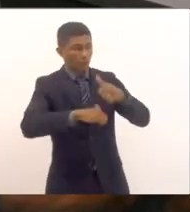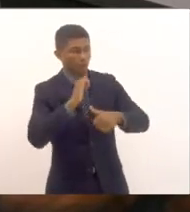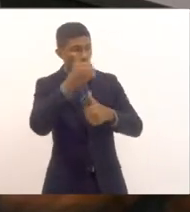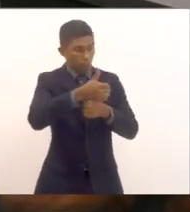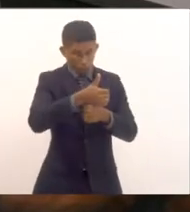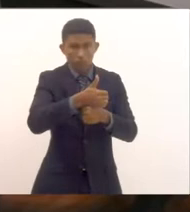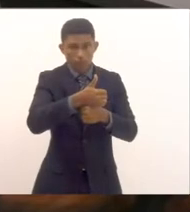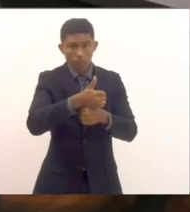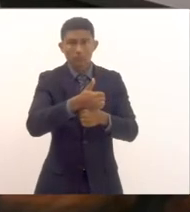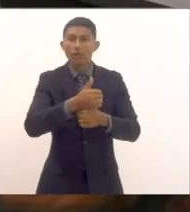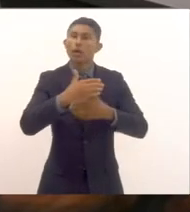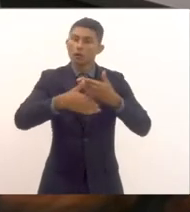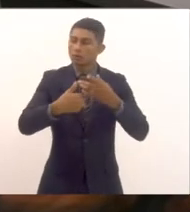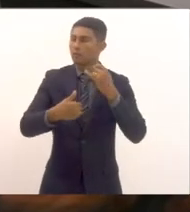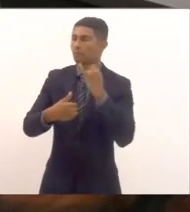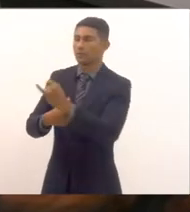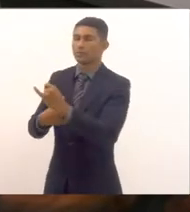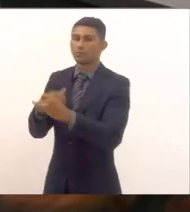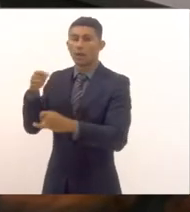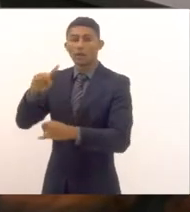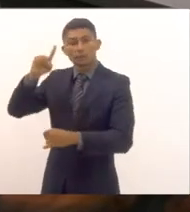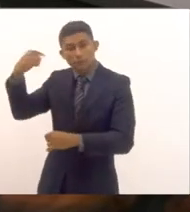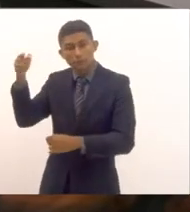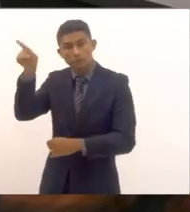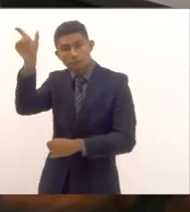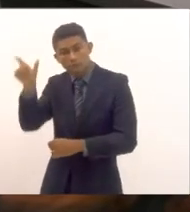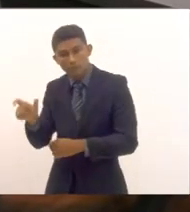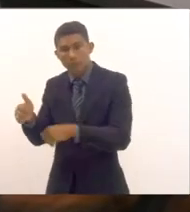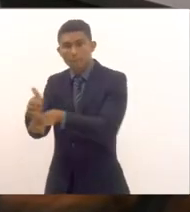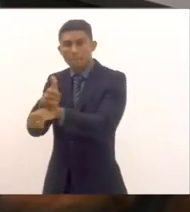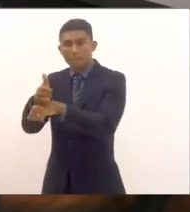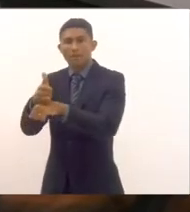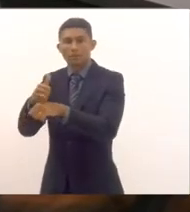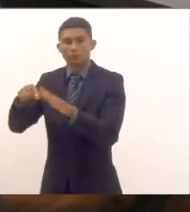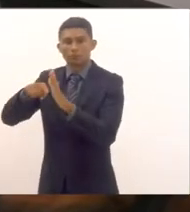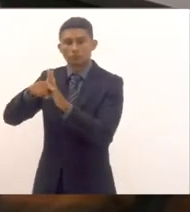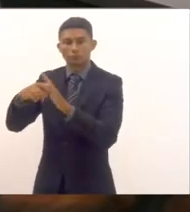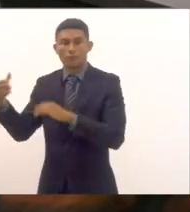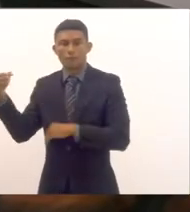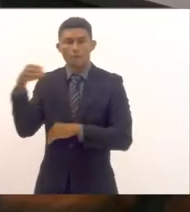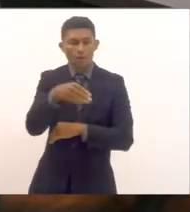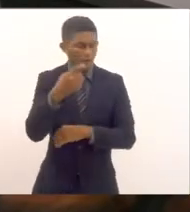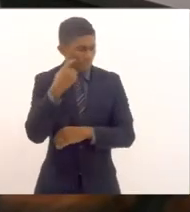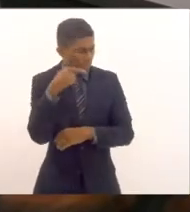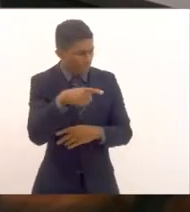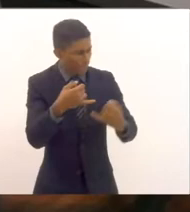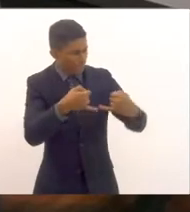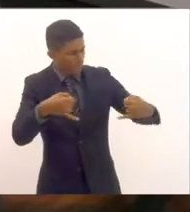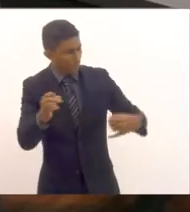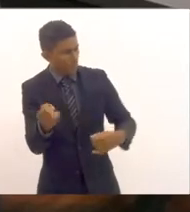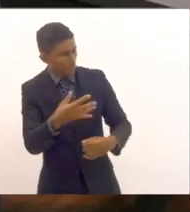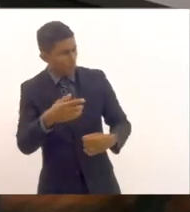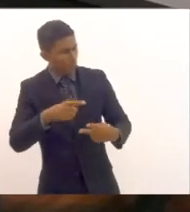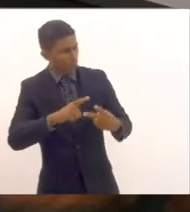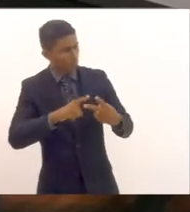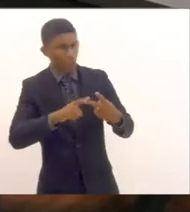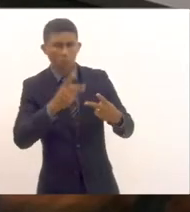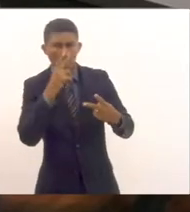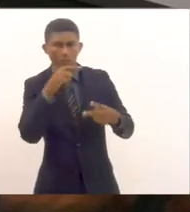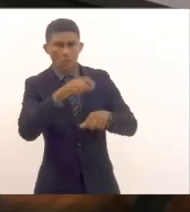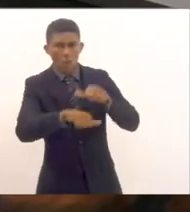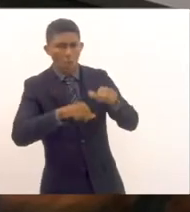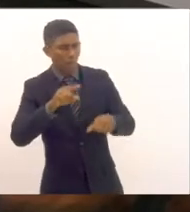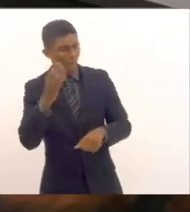perícia porque o produto vai chegar no local e vai constatar que o filho não viu no é o fio anti vo que foi trocado é